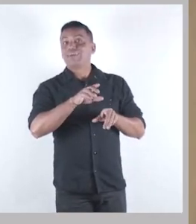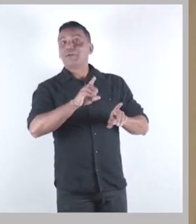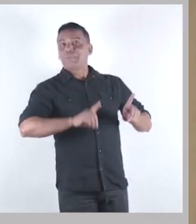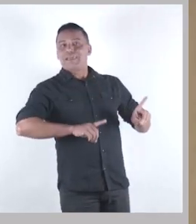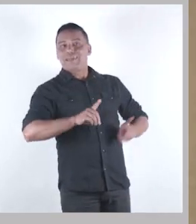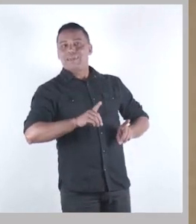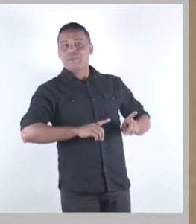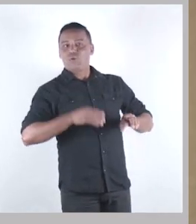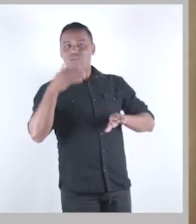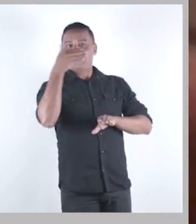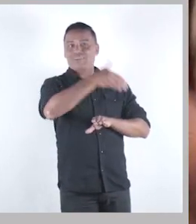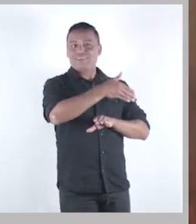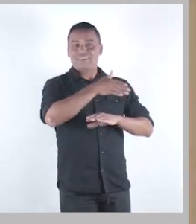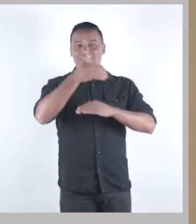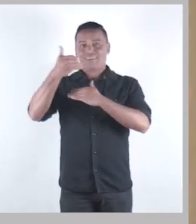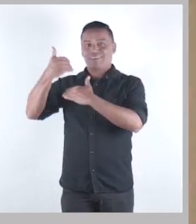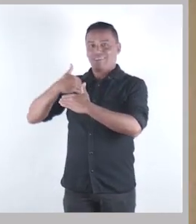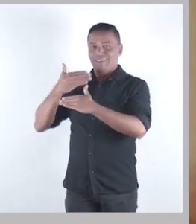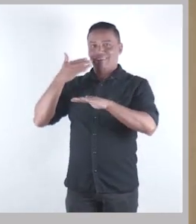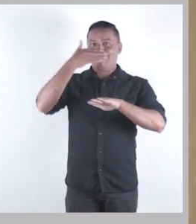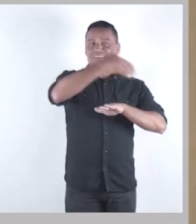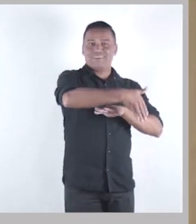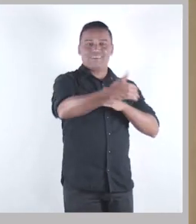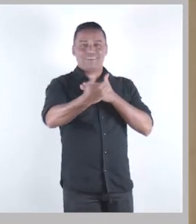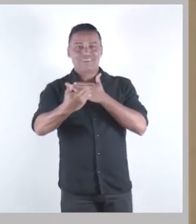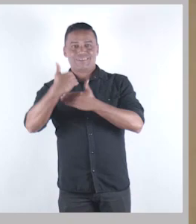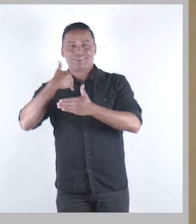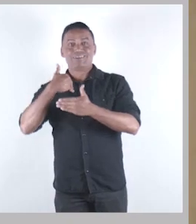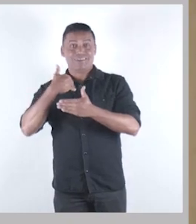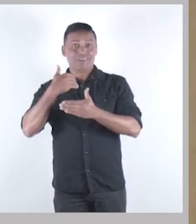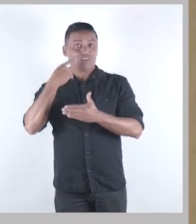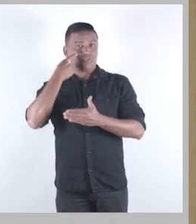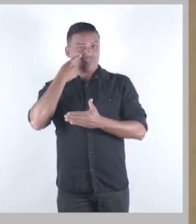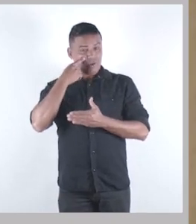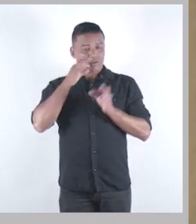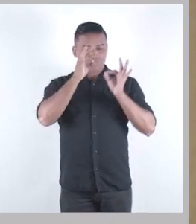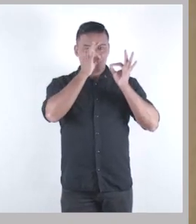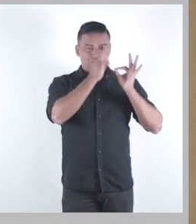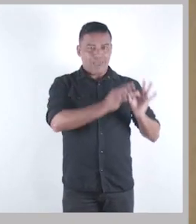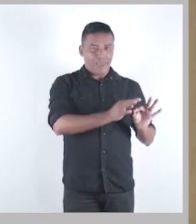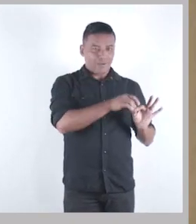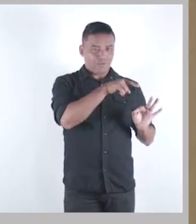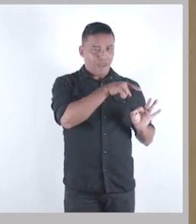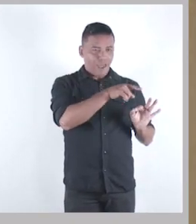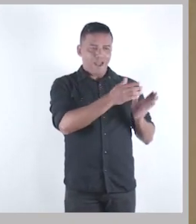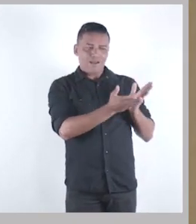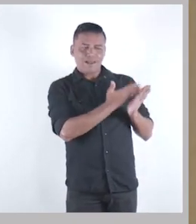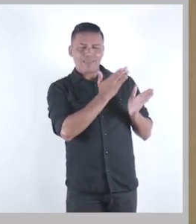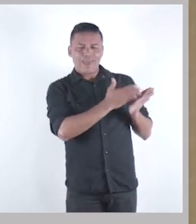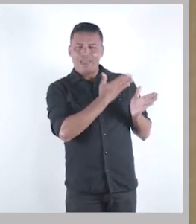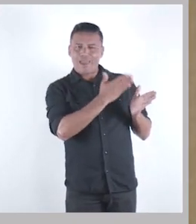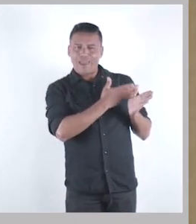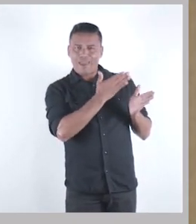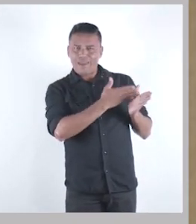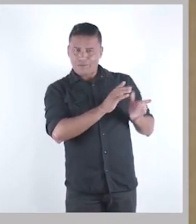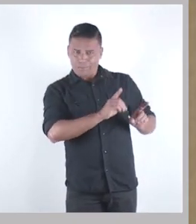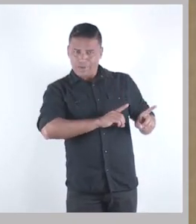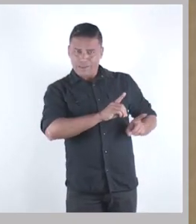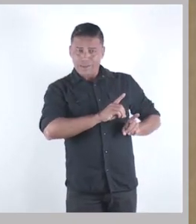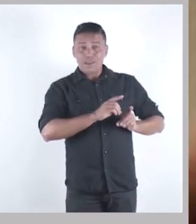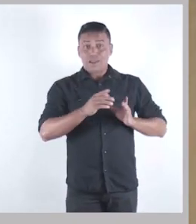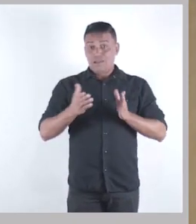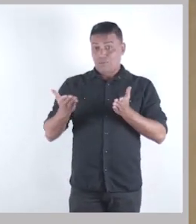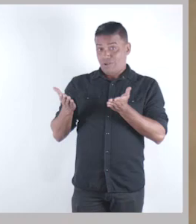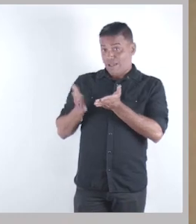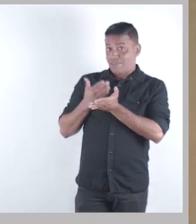que ele regularmente ia lá para saber se a gente tinha as coisas no lugar. Ele fazia revisão nos cadernos, ele é que assinava as